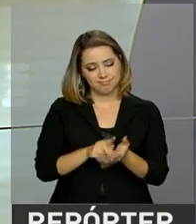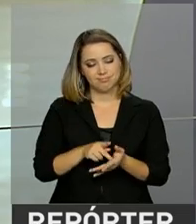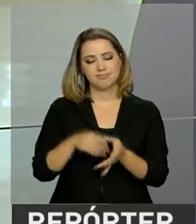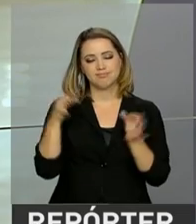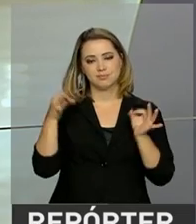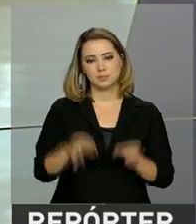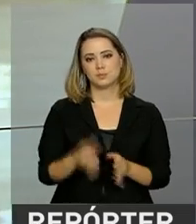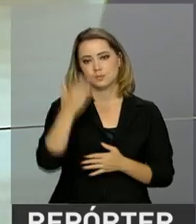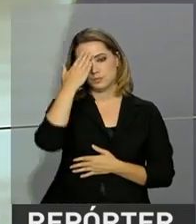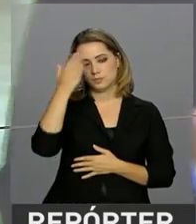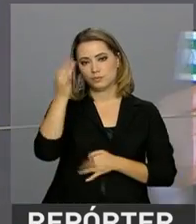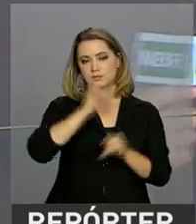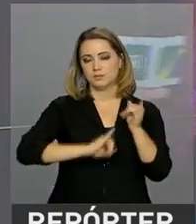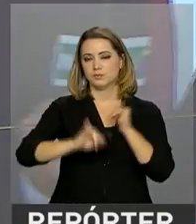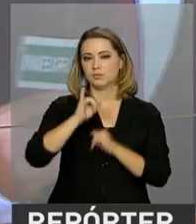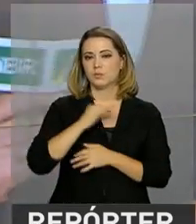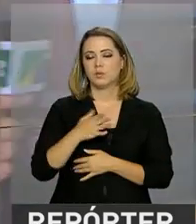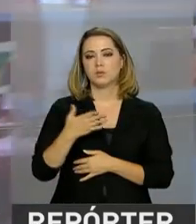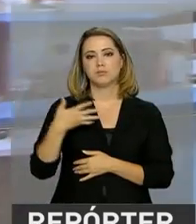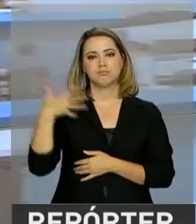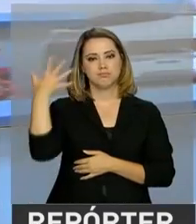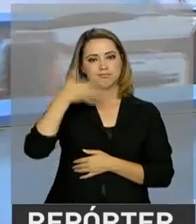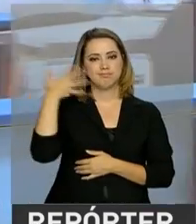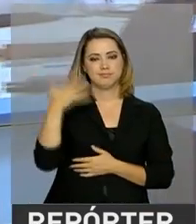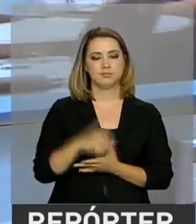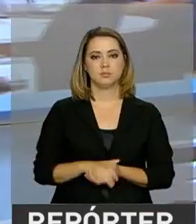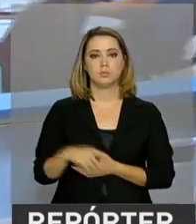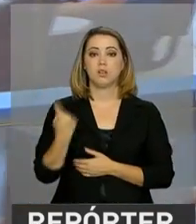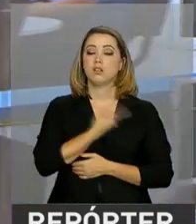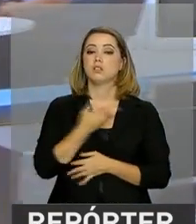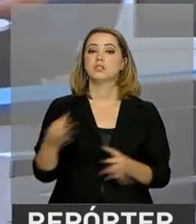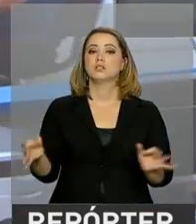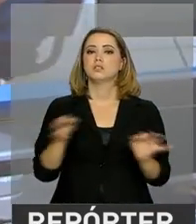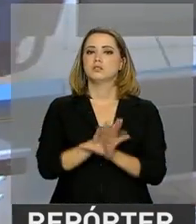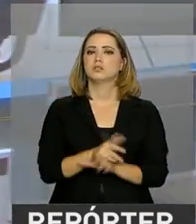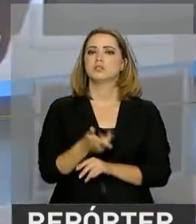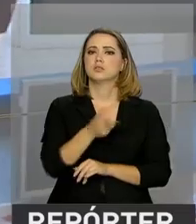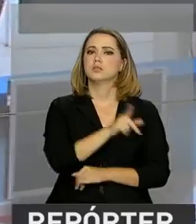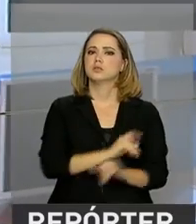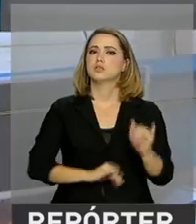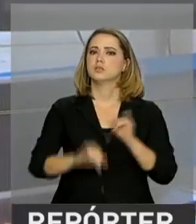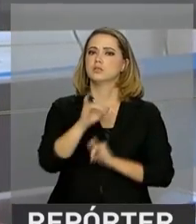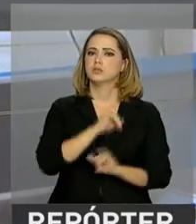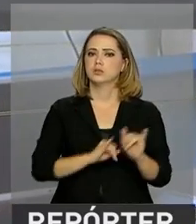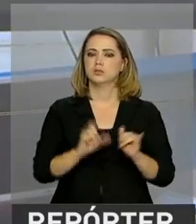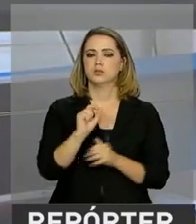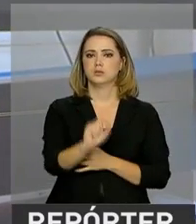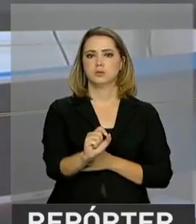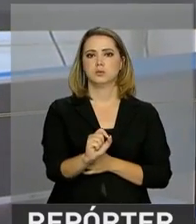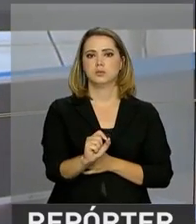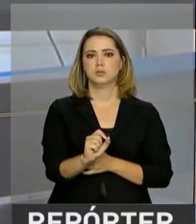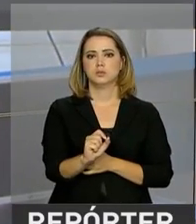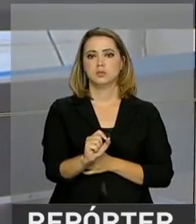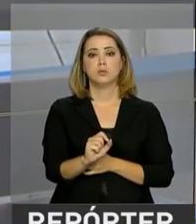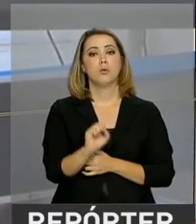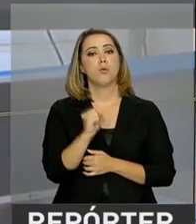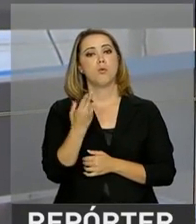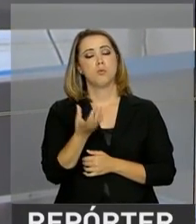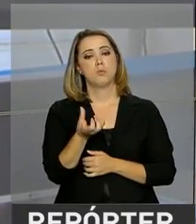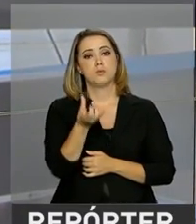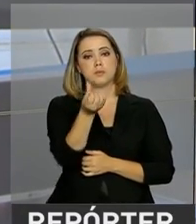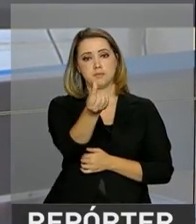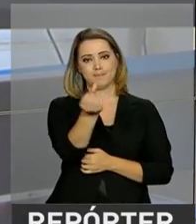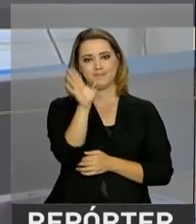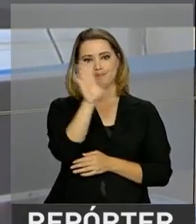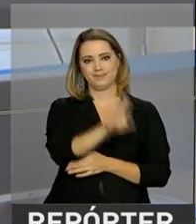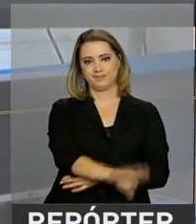isso mesmo Paulo obrigado pelas explicações aqui pra gente nós ficamos por aqui podemos voltar a qualquer momento com novas informações ou